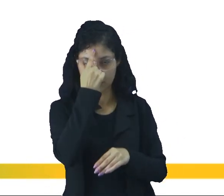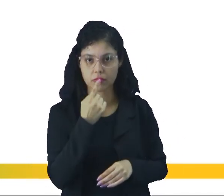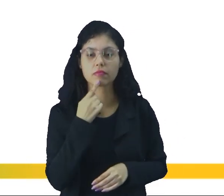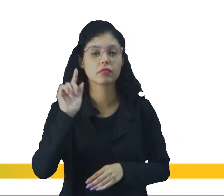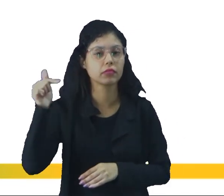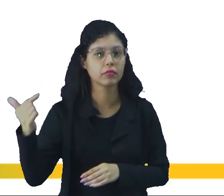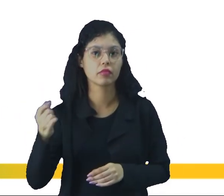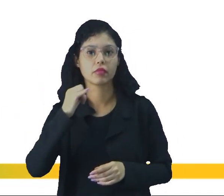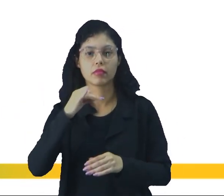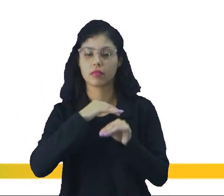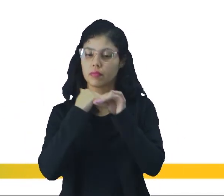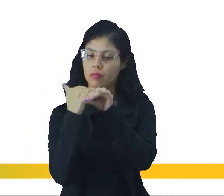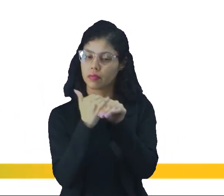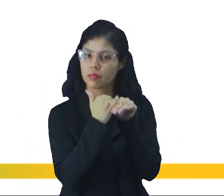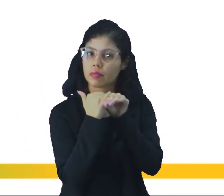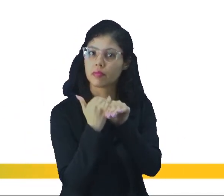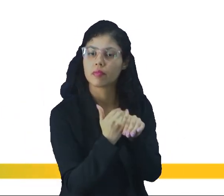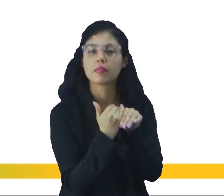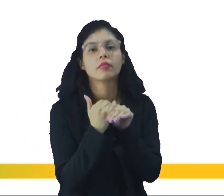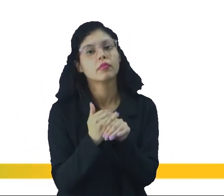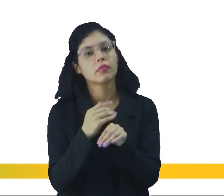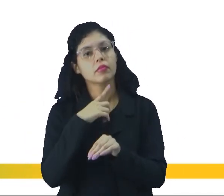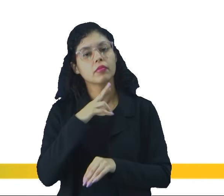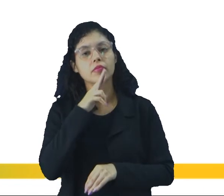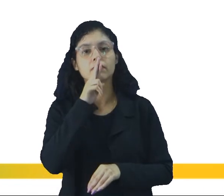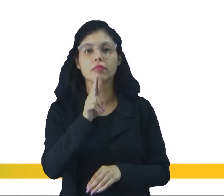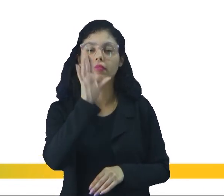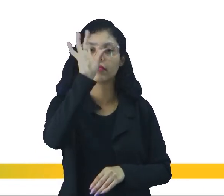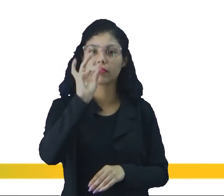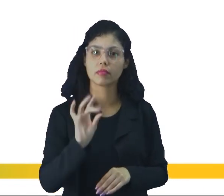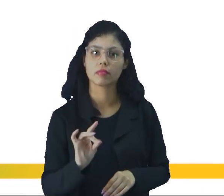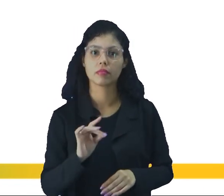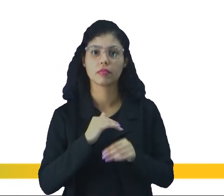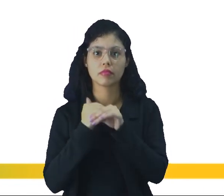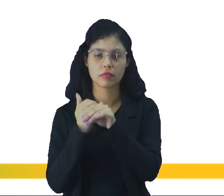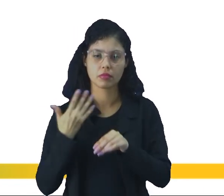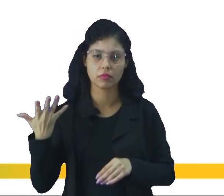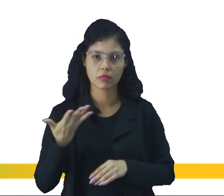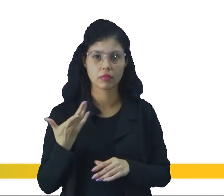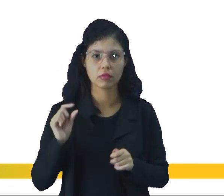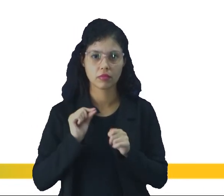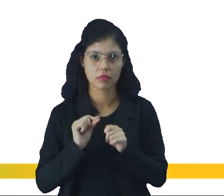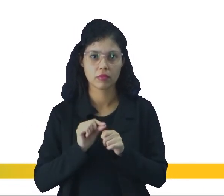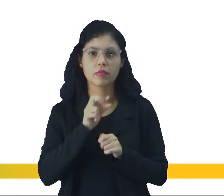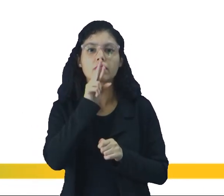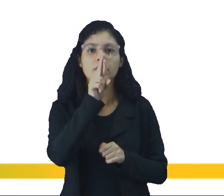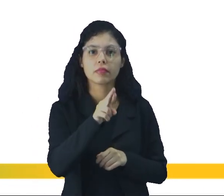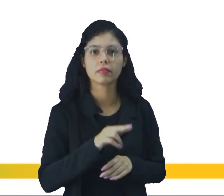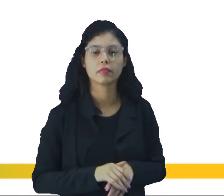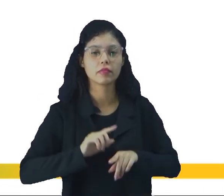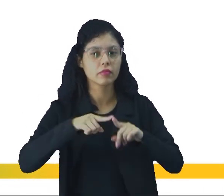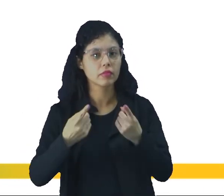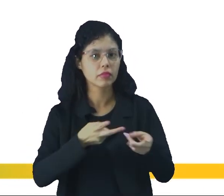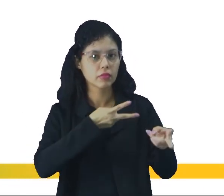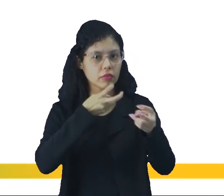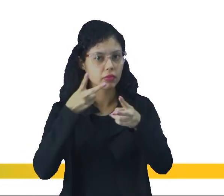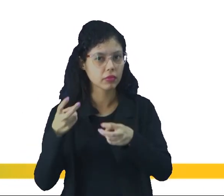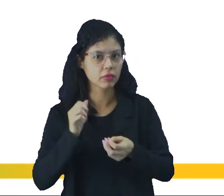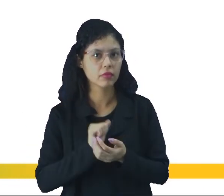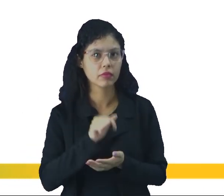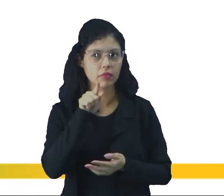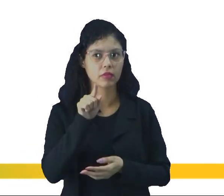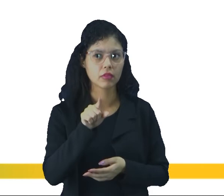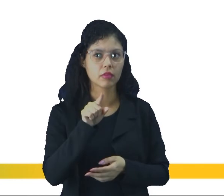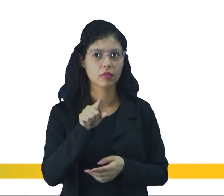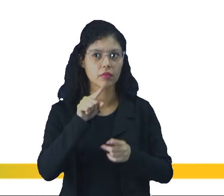figura. Se elas são iguais, eu vou ter que calcular a área de cada um e igualo. Com base nisso, eu vou fazer a conta. Mas você está percebendo que isso